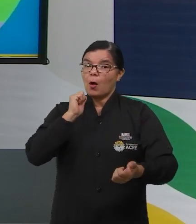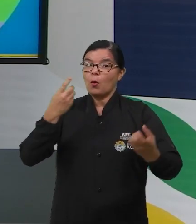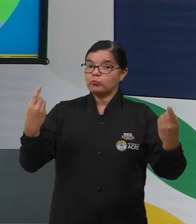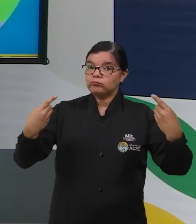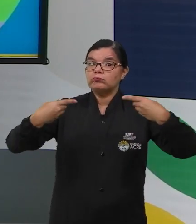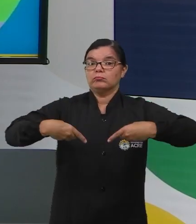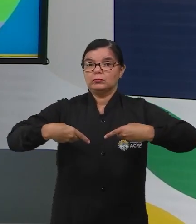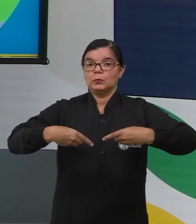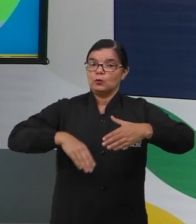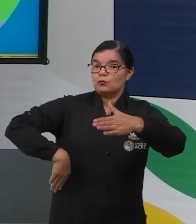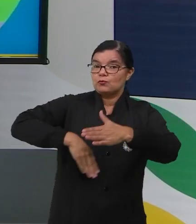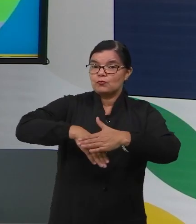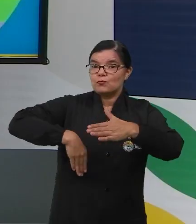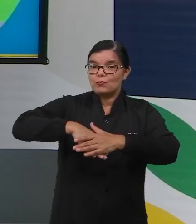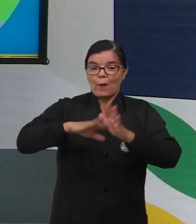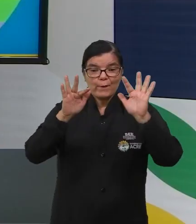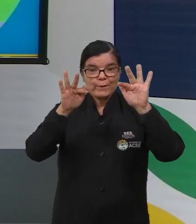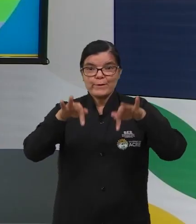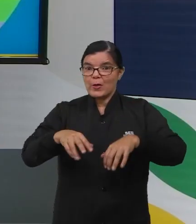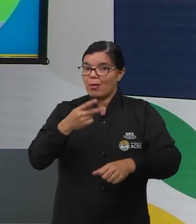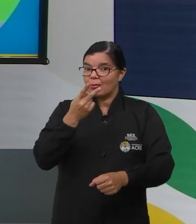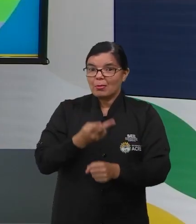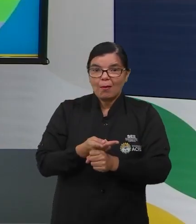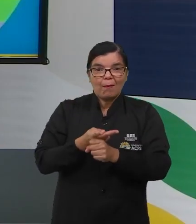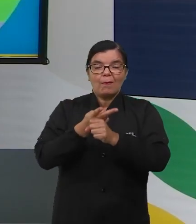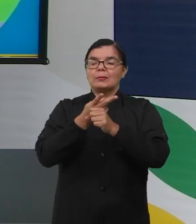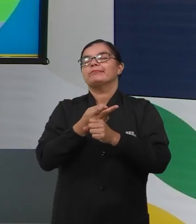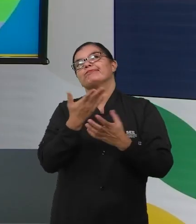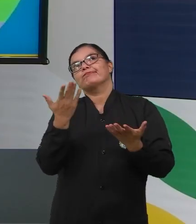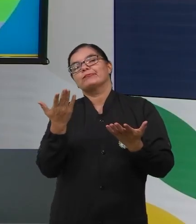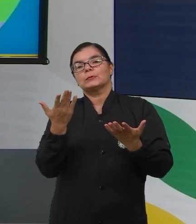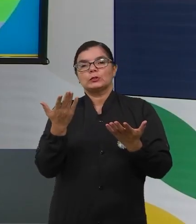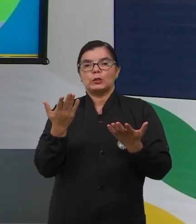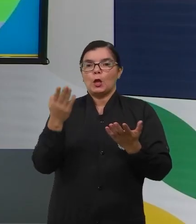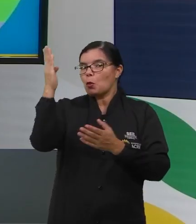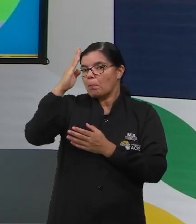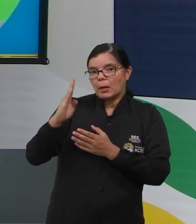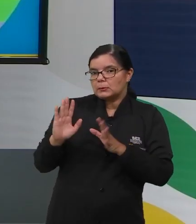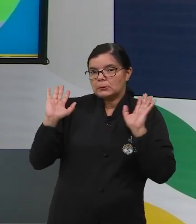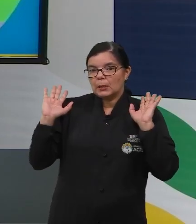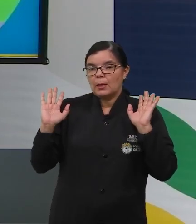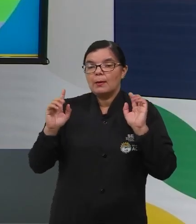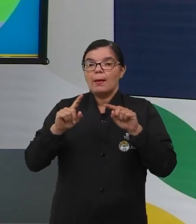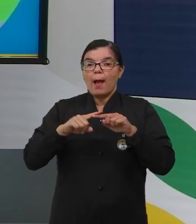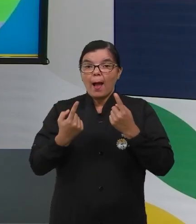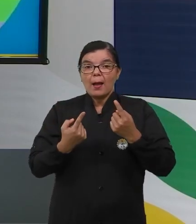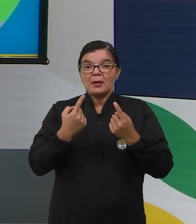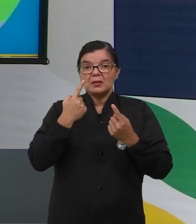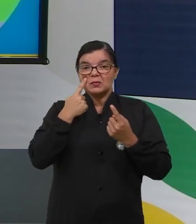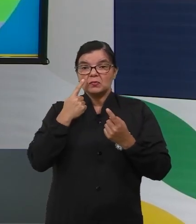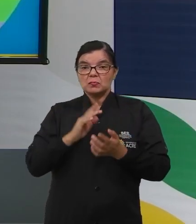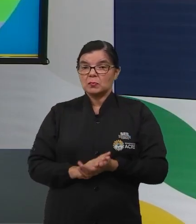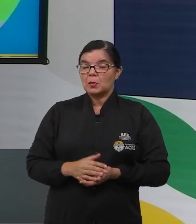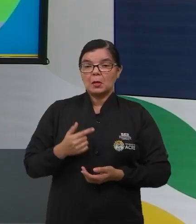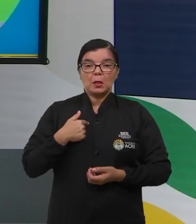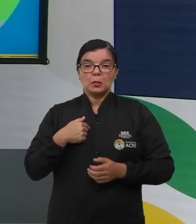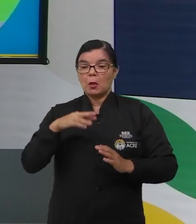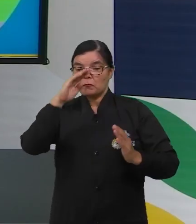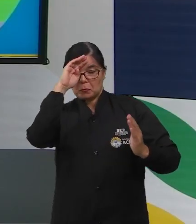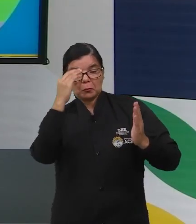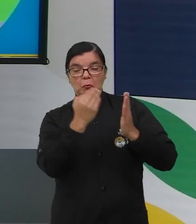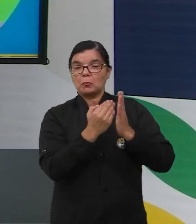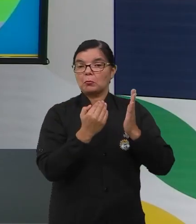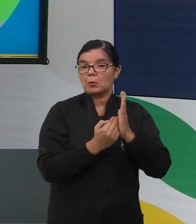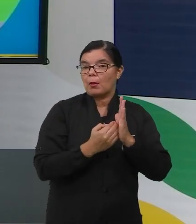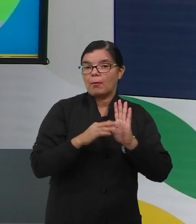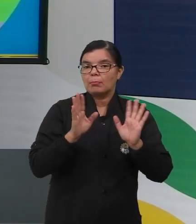de futebol, final de Copa, campeonato brasileiro, e eles resolvem dizer, não vamos seguir as regras, vamos fazer do nosso